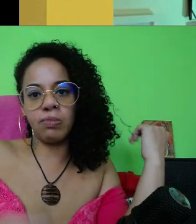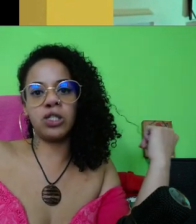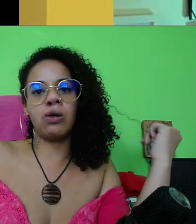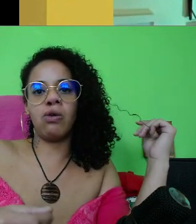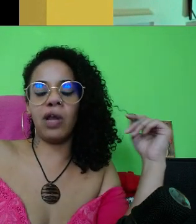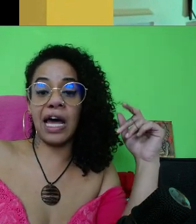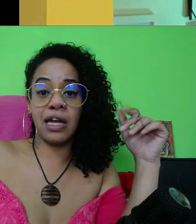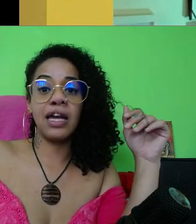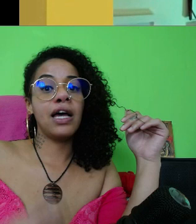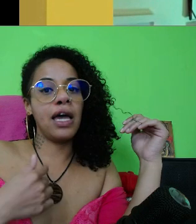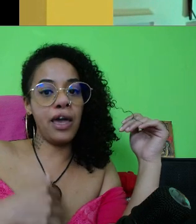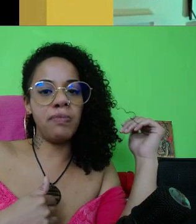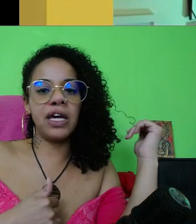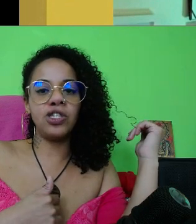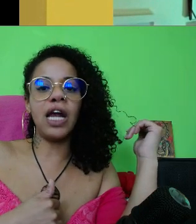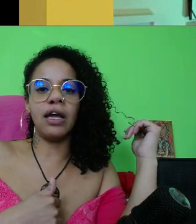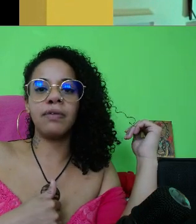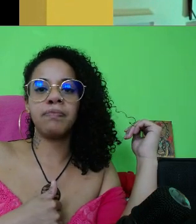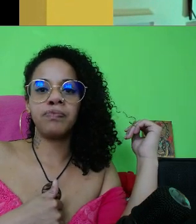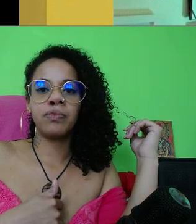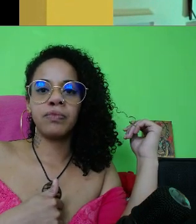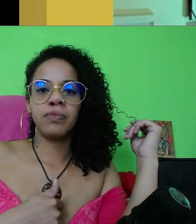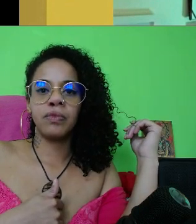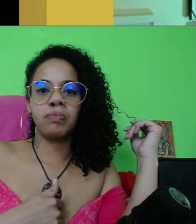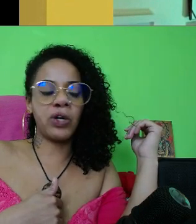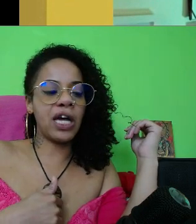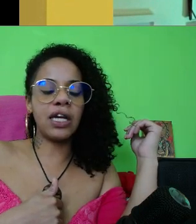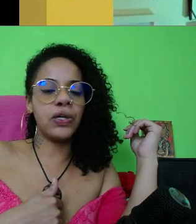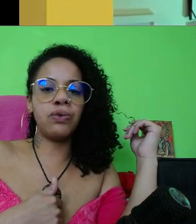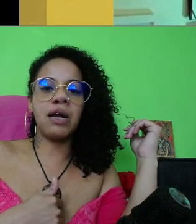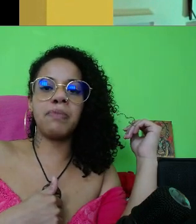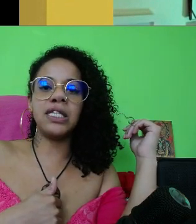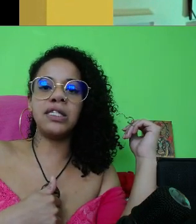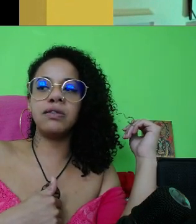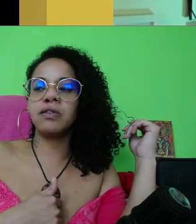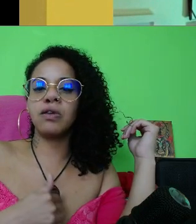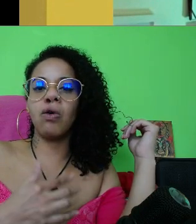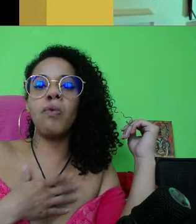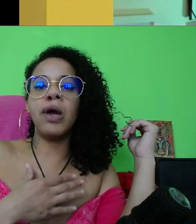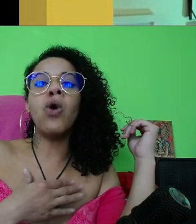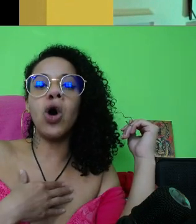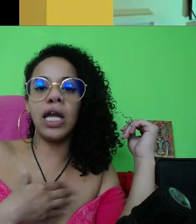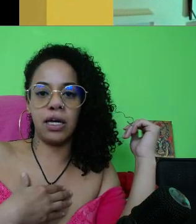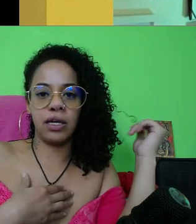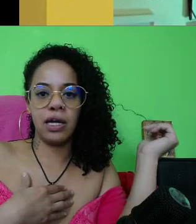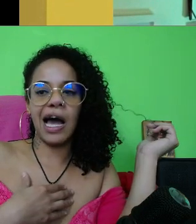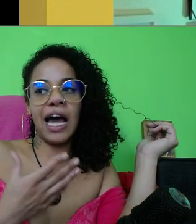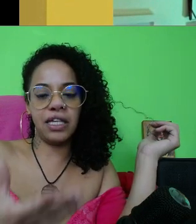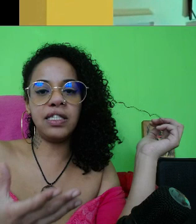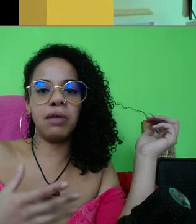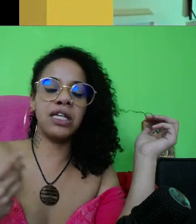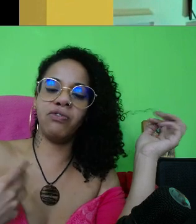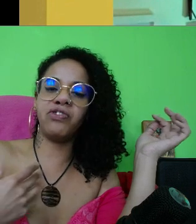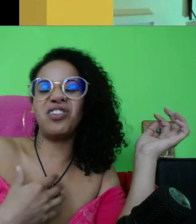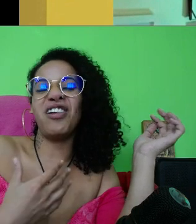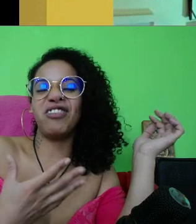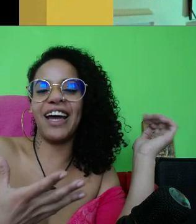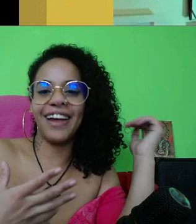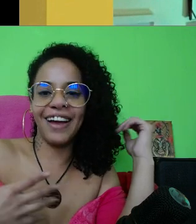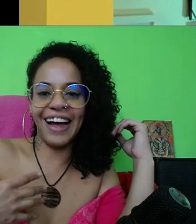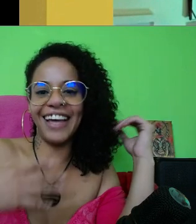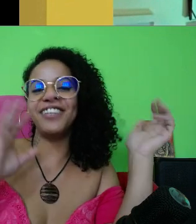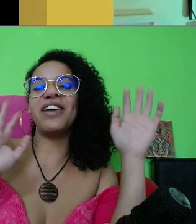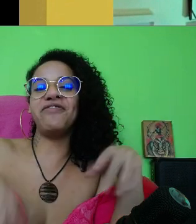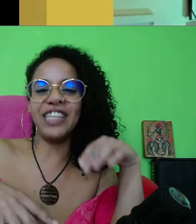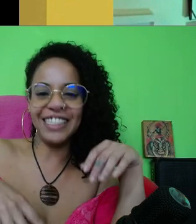a direita começou a colar eu me retirei porque aquilo não era mais o meu rolê aí sim mas não foi só